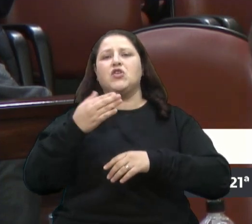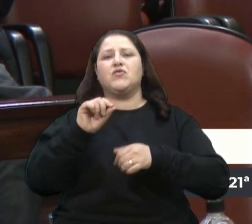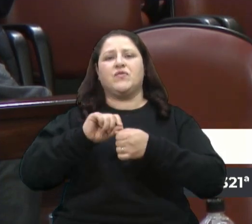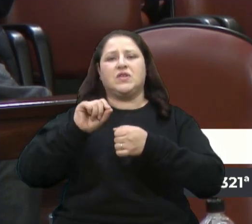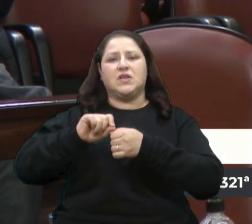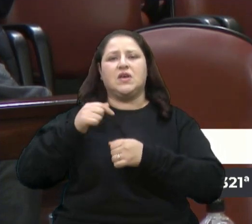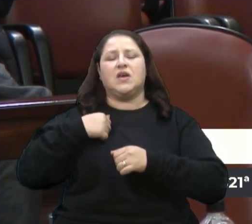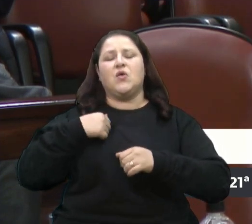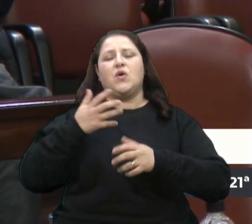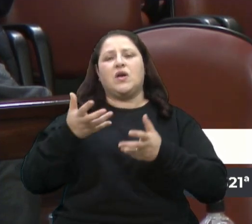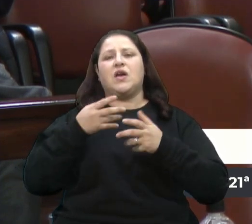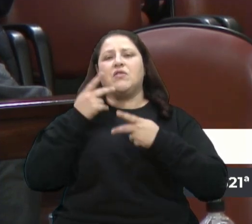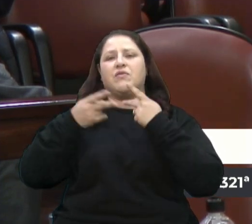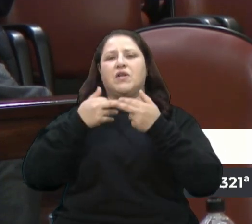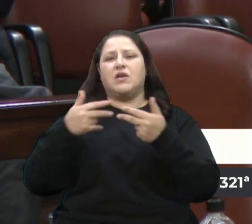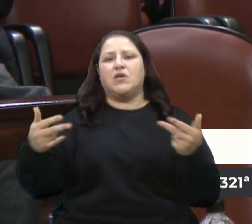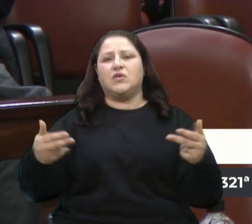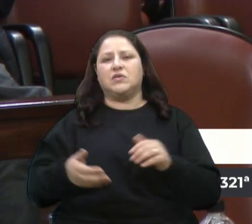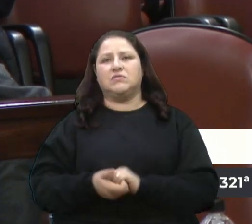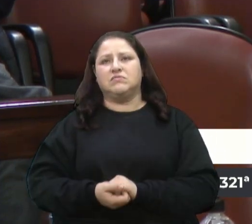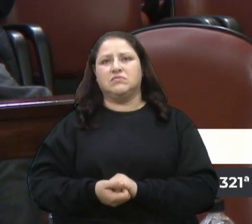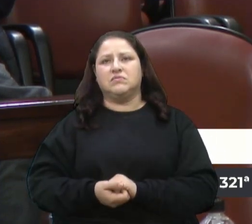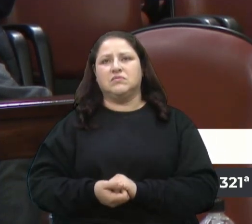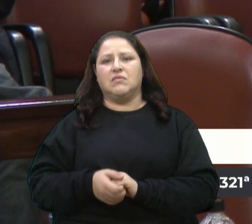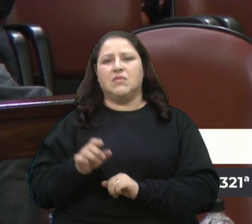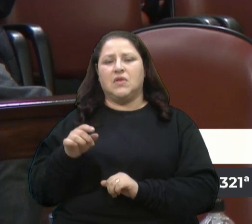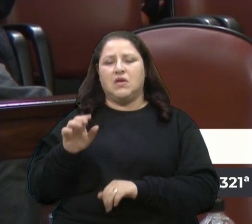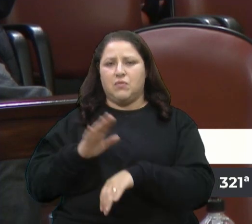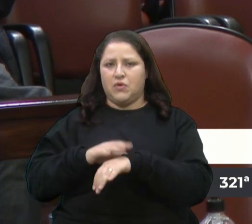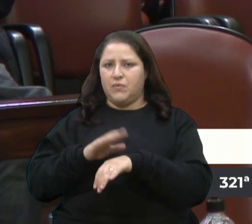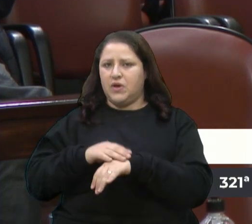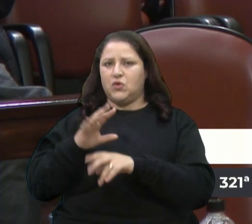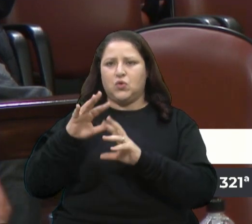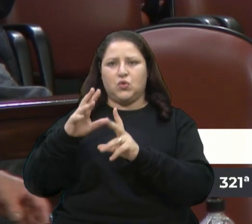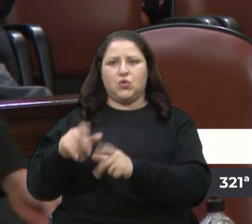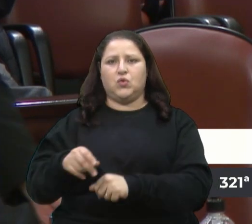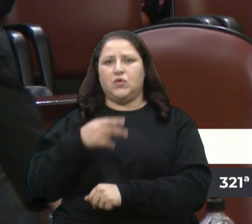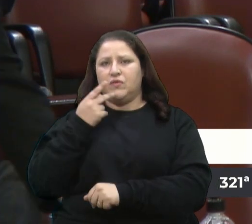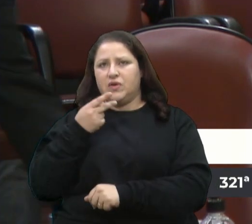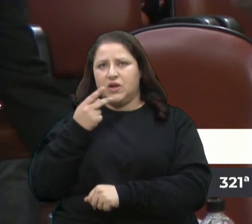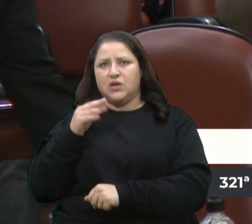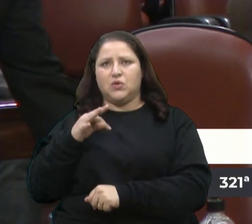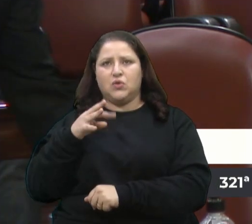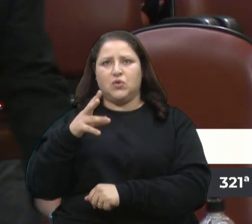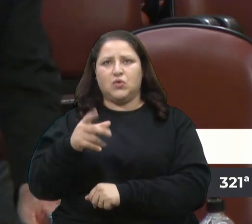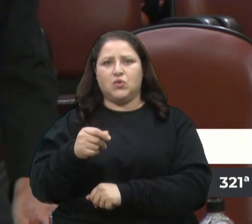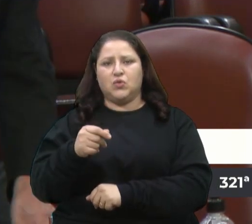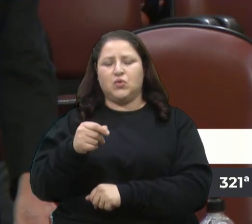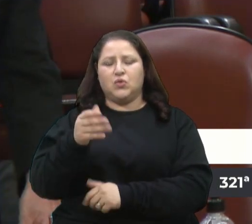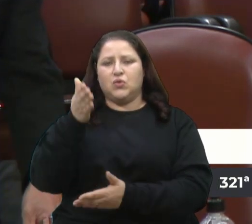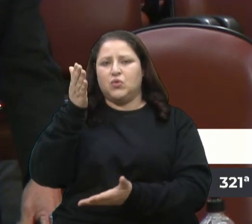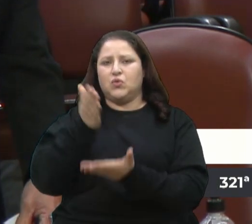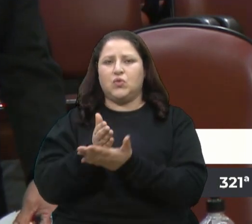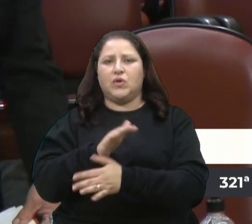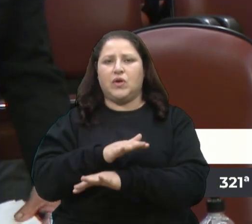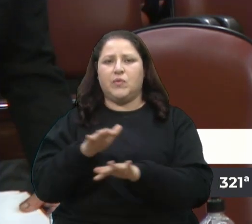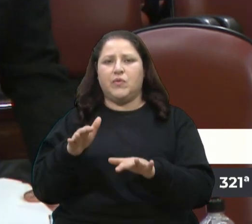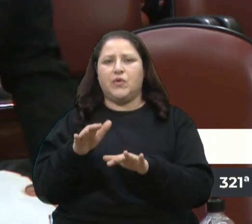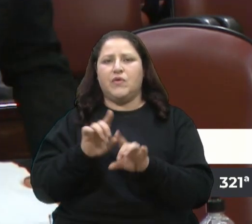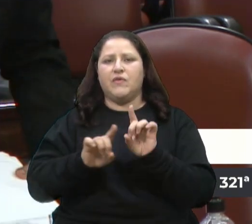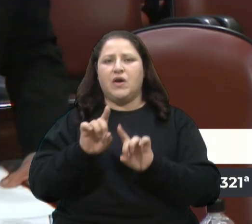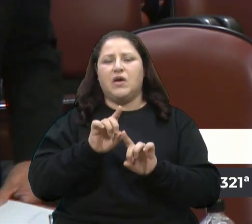então eu quero dizer, tudo que foi falado naquele momento foi tudo desfeito na fala de alguns